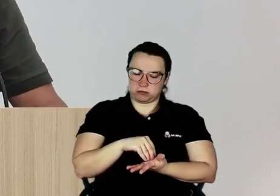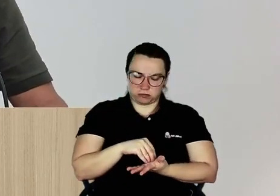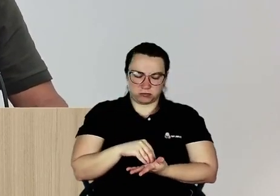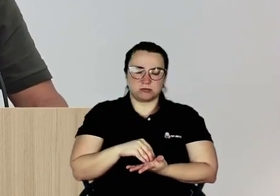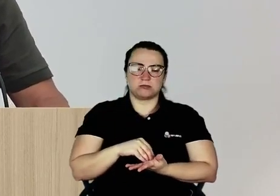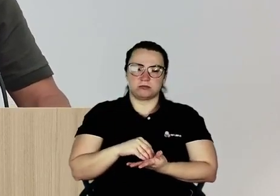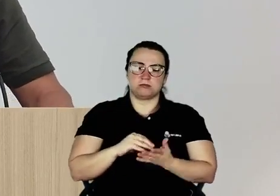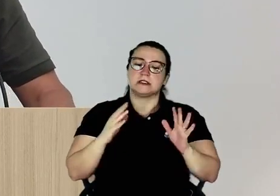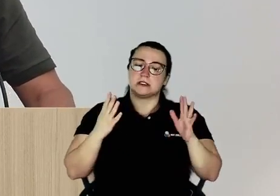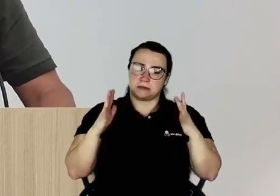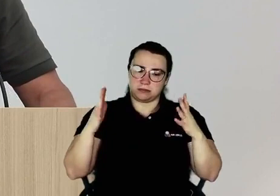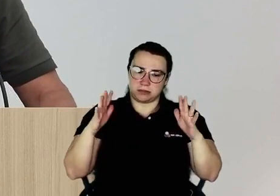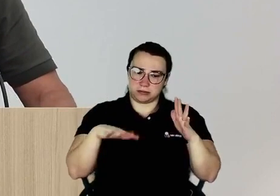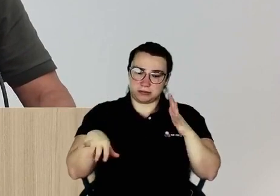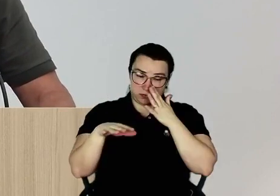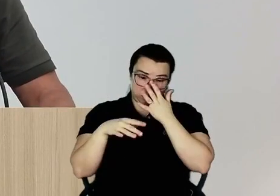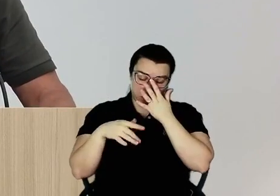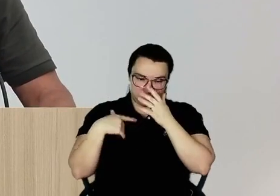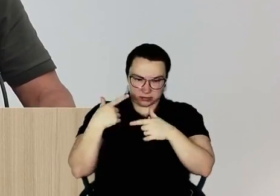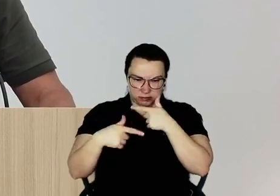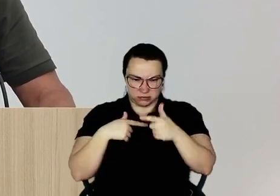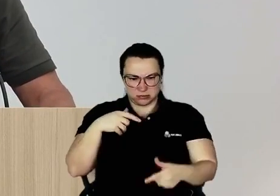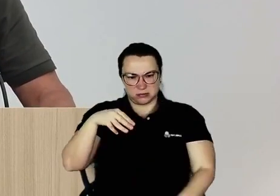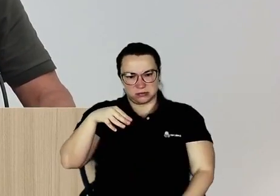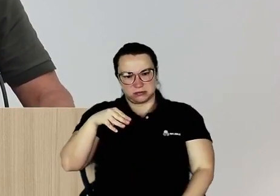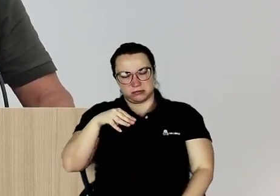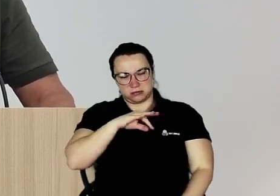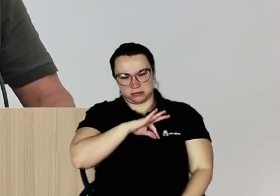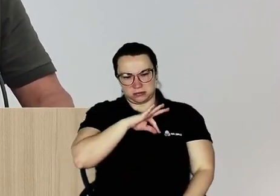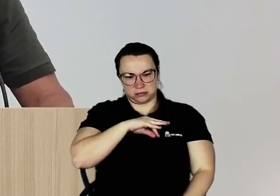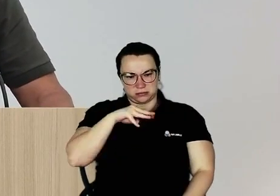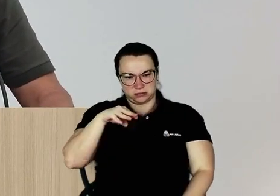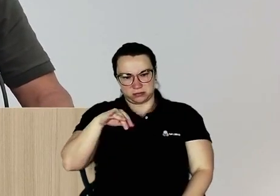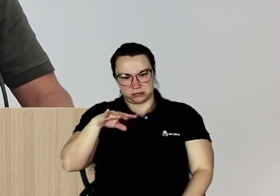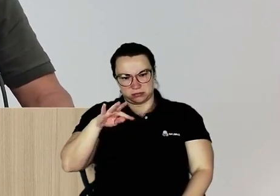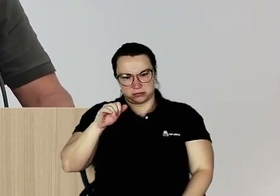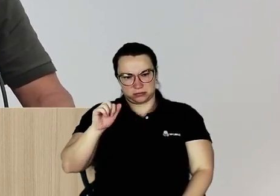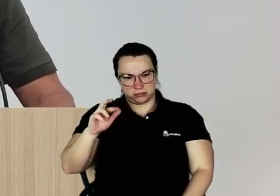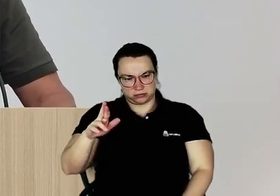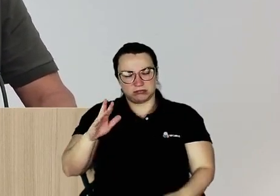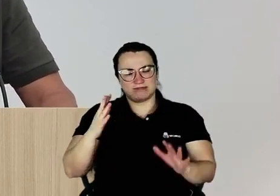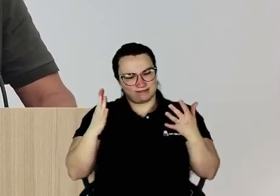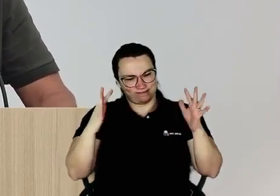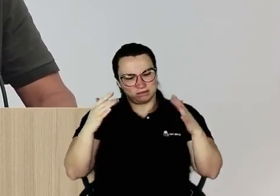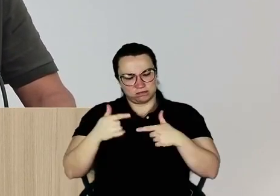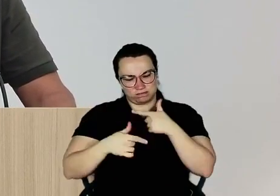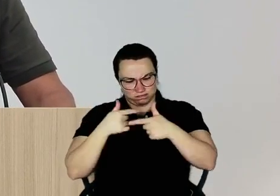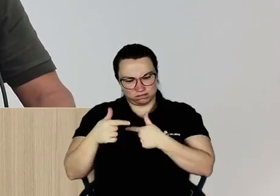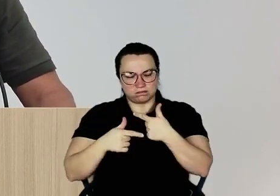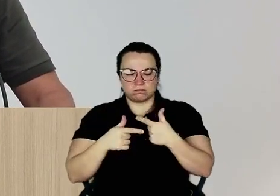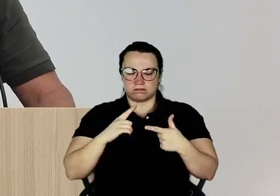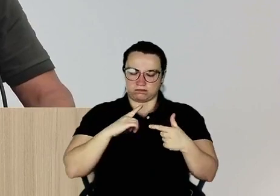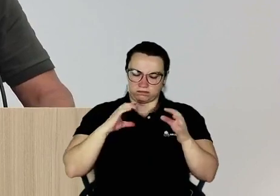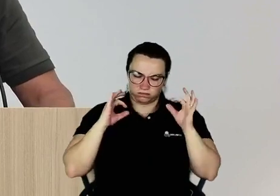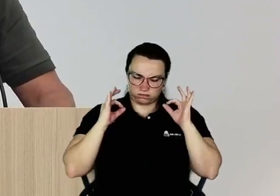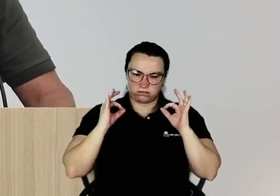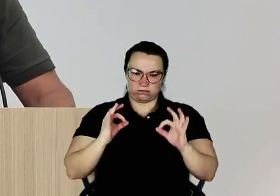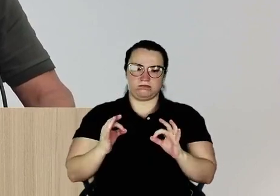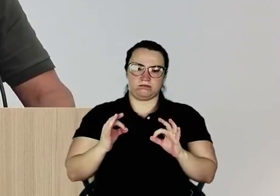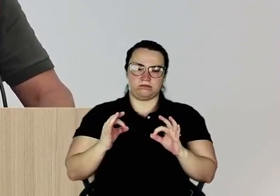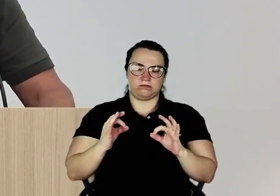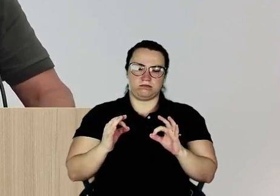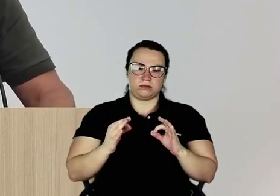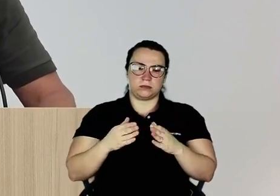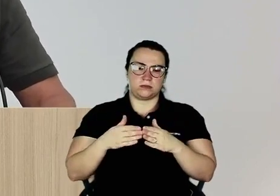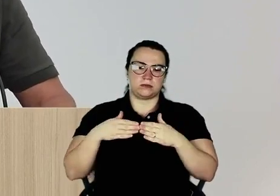parabéns ao trabalho da Polícia Militar, através da Patrulha Rural, e com certeza absoluta, a gente até peço aos senhores